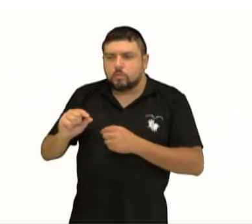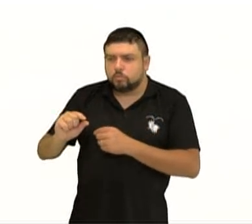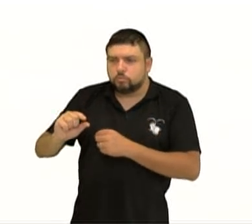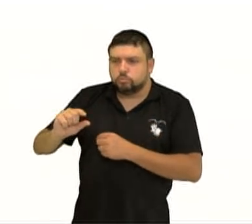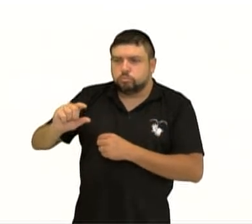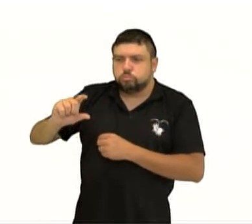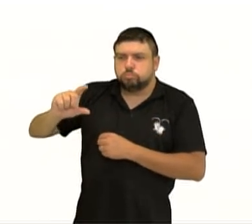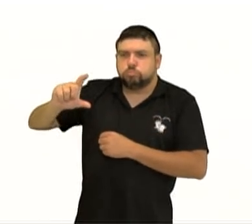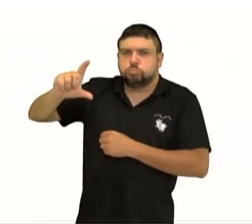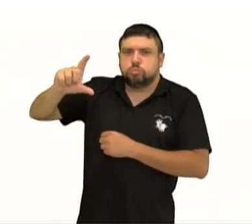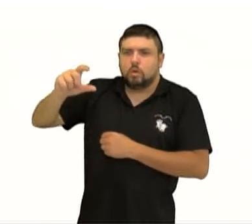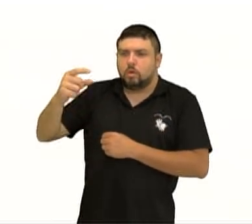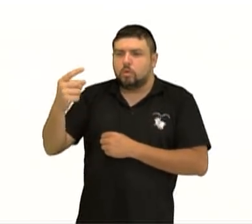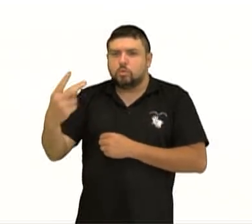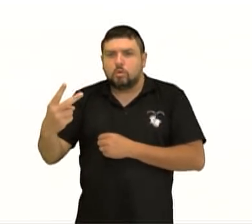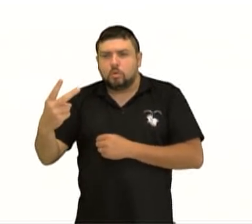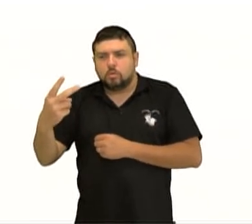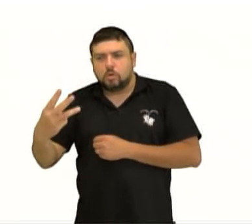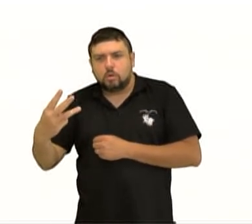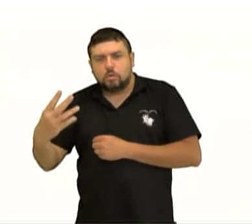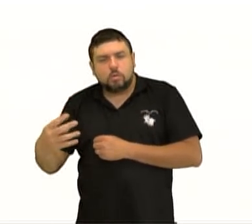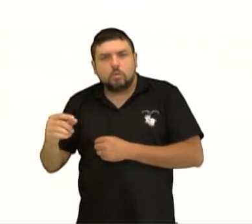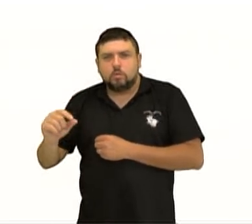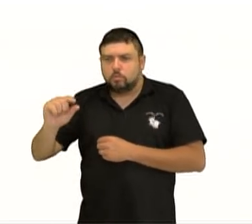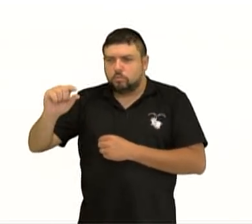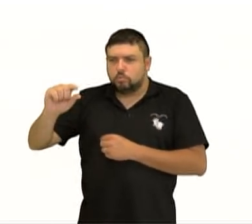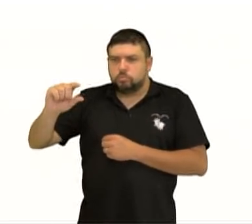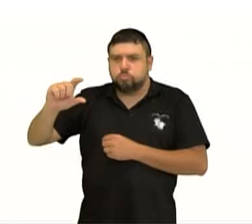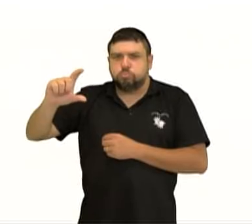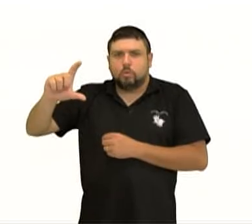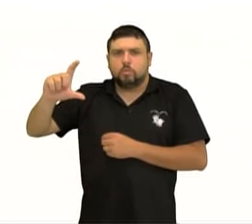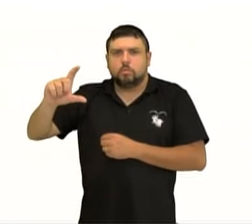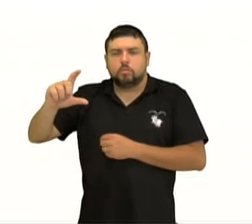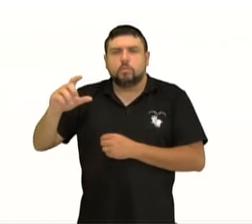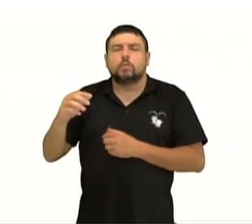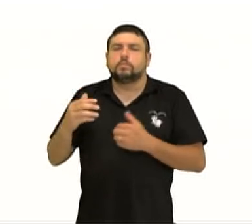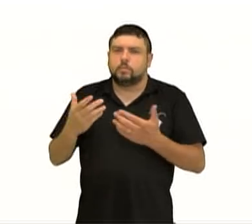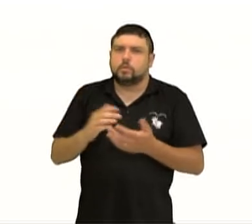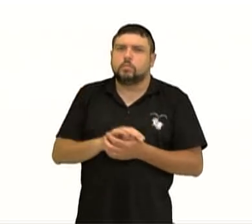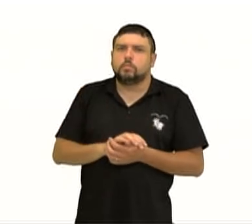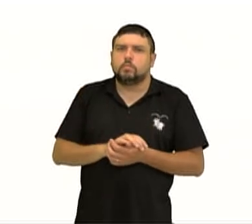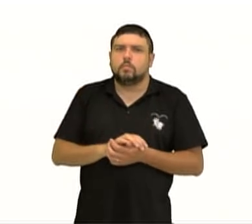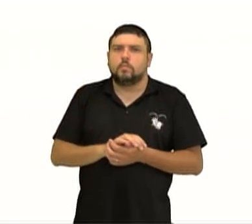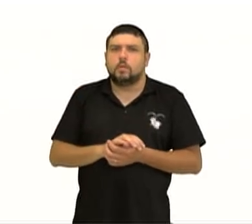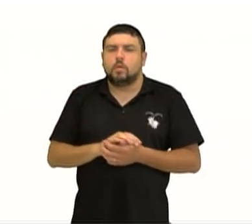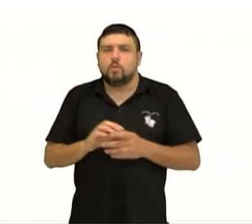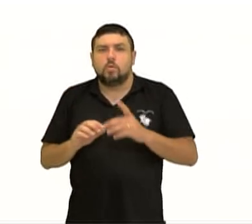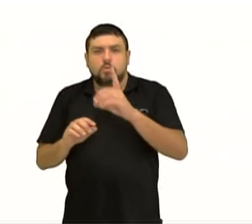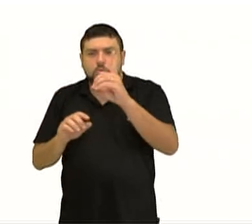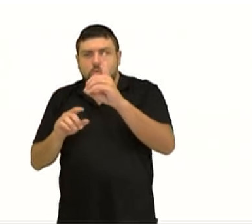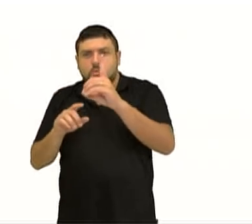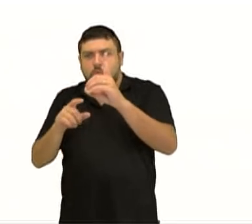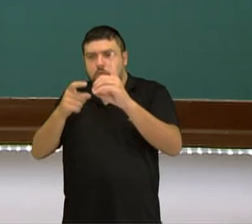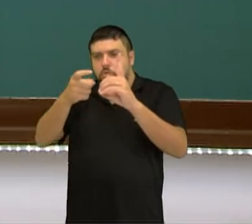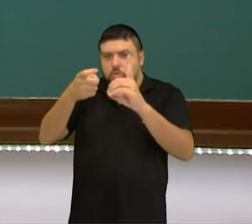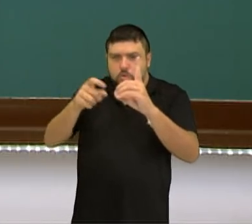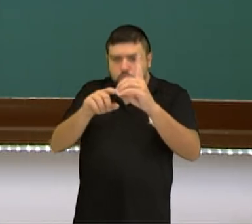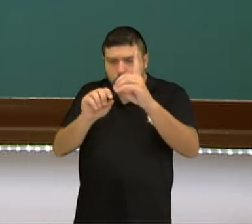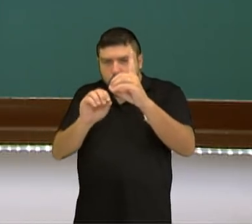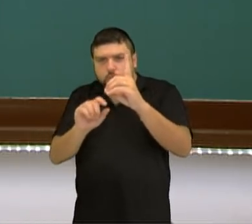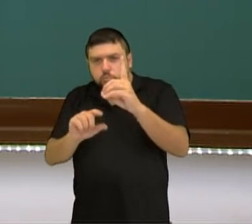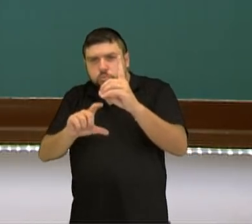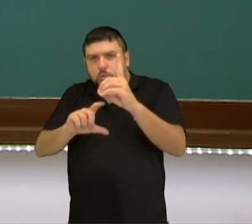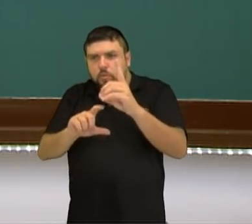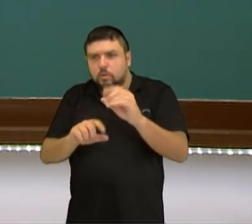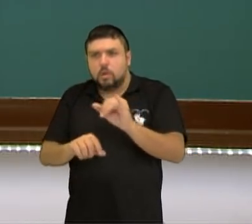um 3, então os valores do conjunto domínio estão aumentando. Consequentemente, também aumentaram os valores do